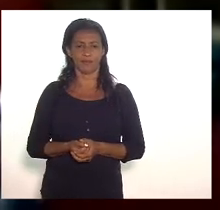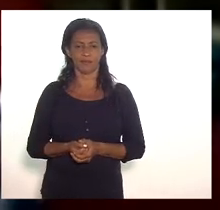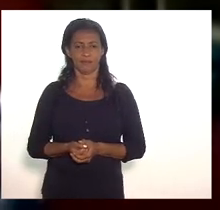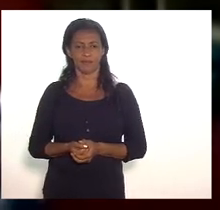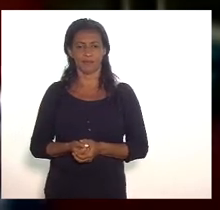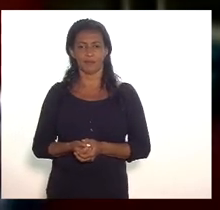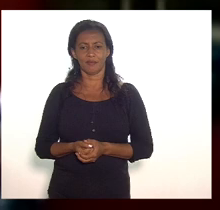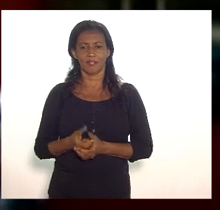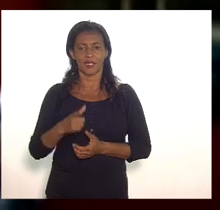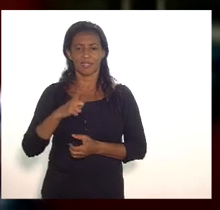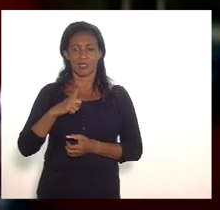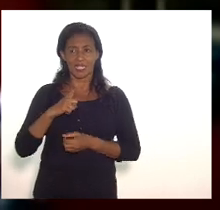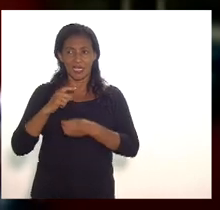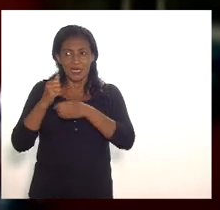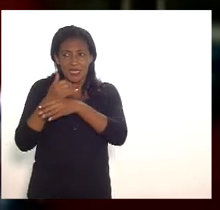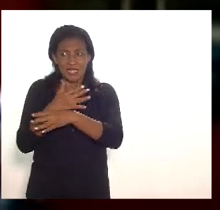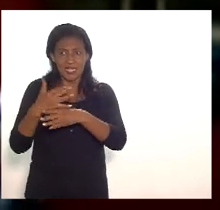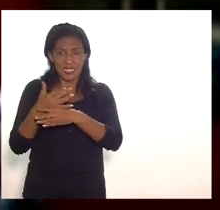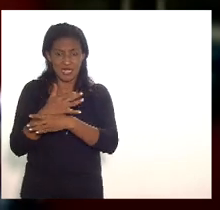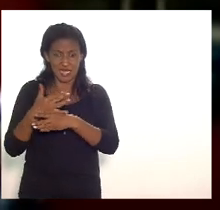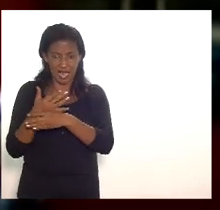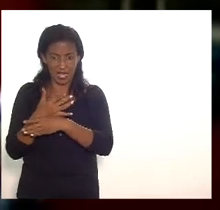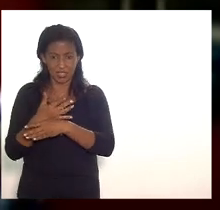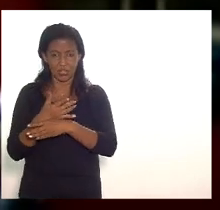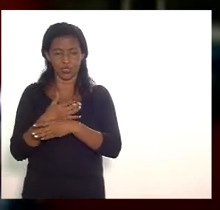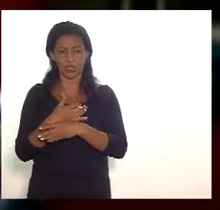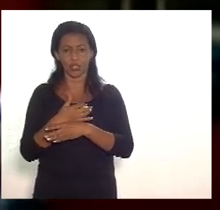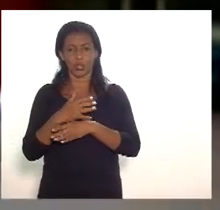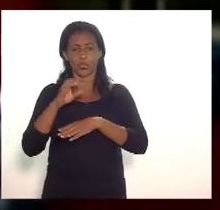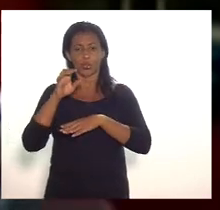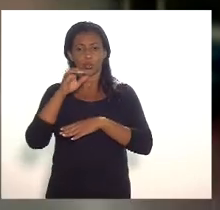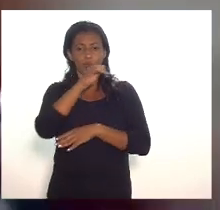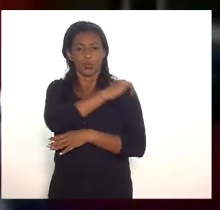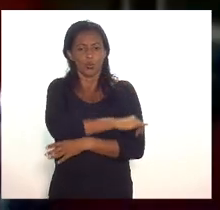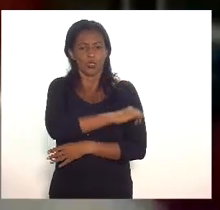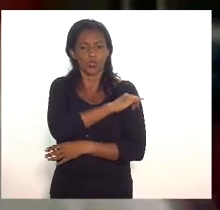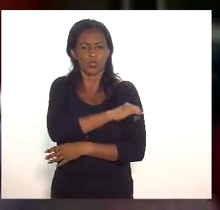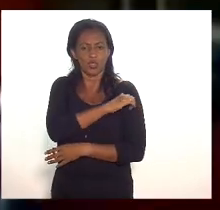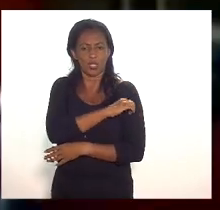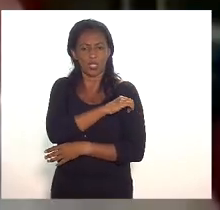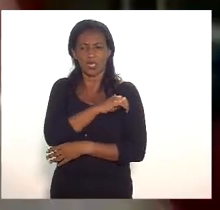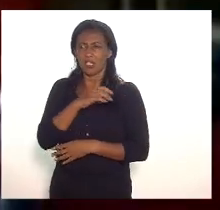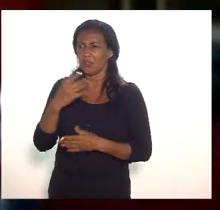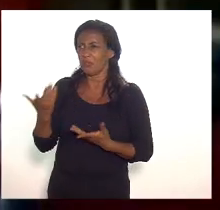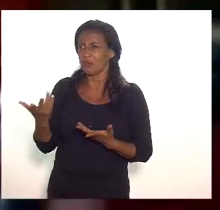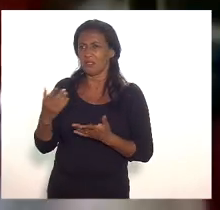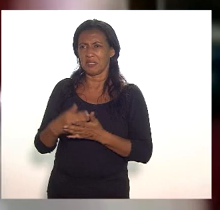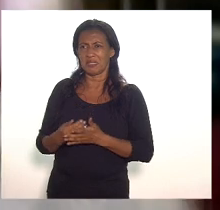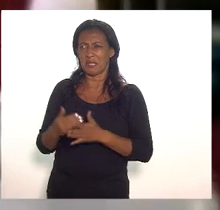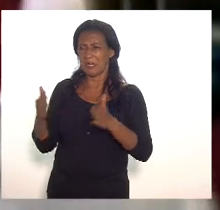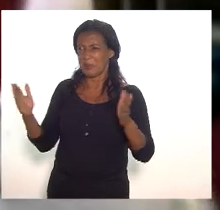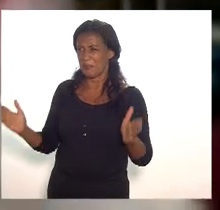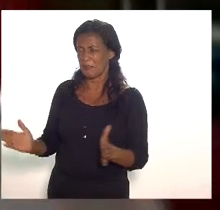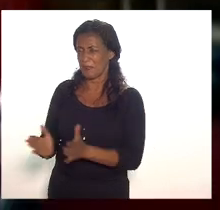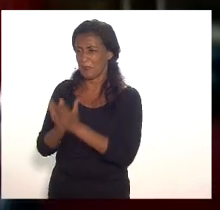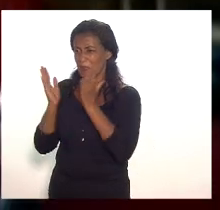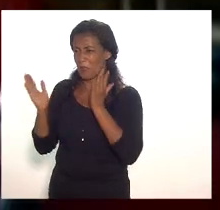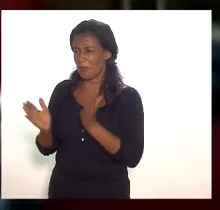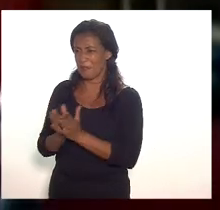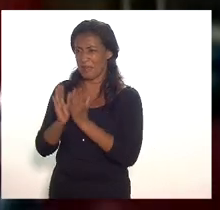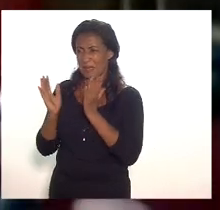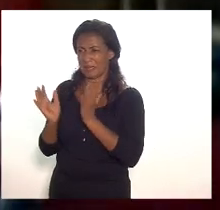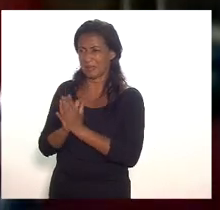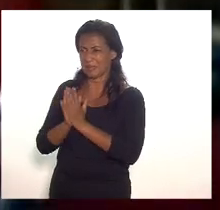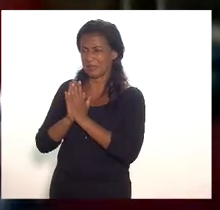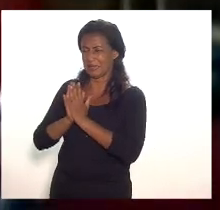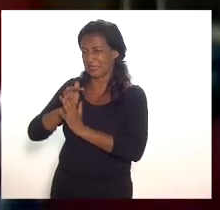Tem cidade da região metropolitana que eu sempre falo, não fica nada a dever em termos de pobreza, em termos de carência,